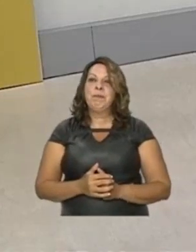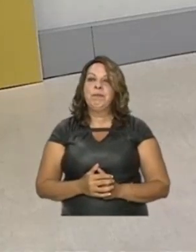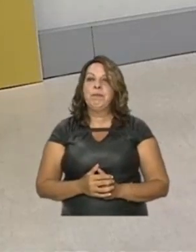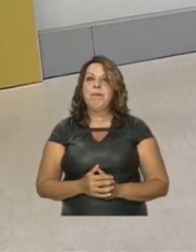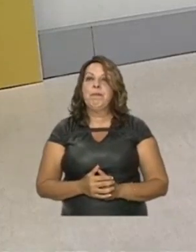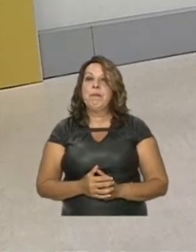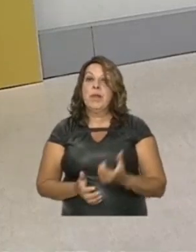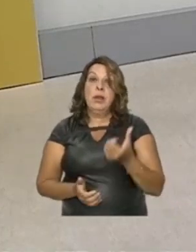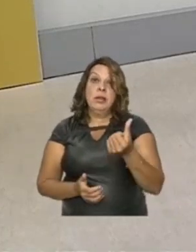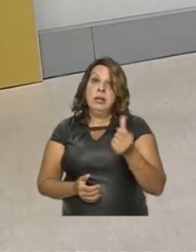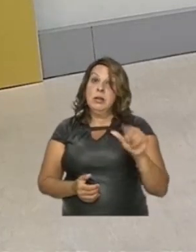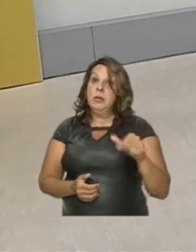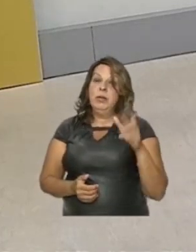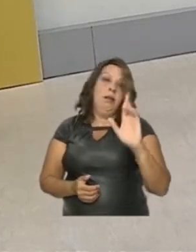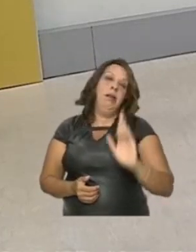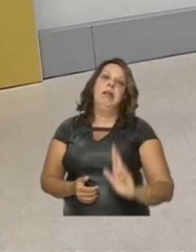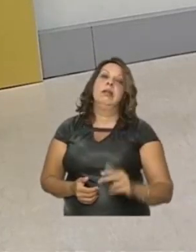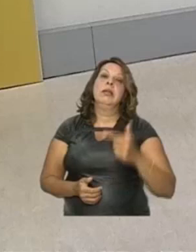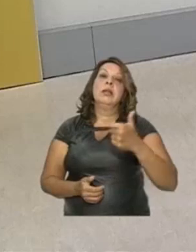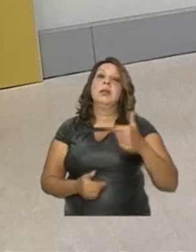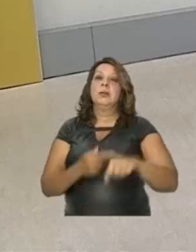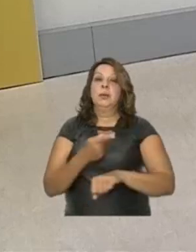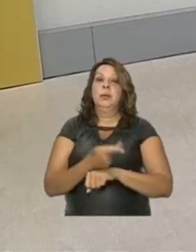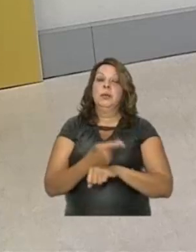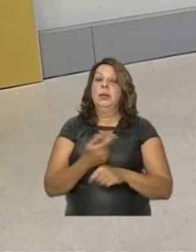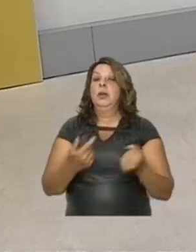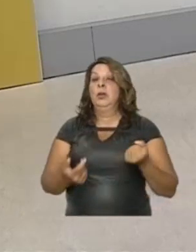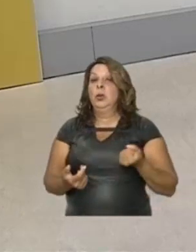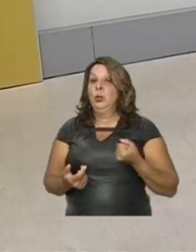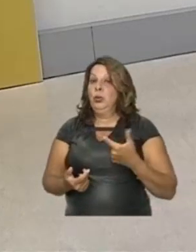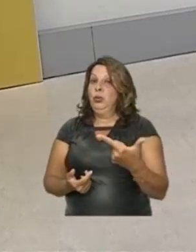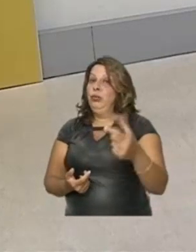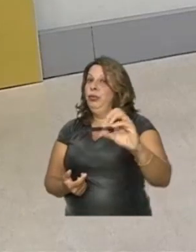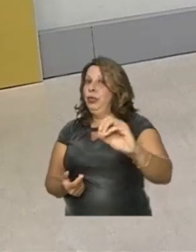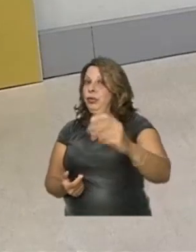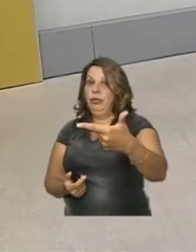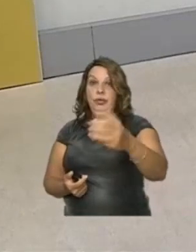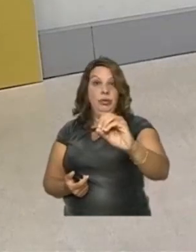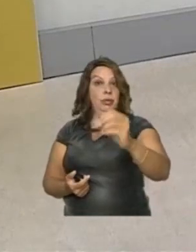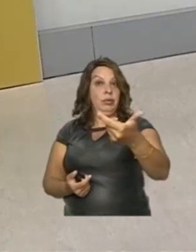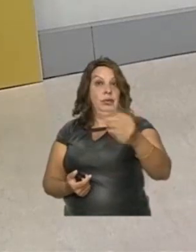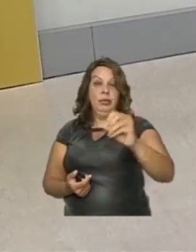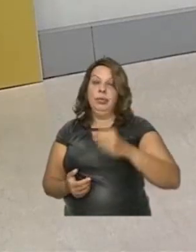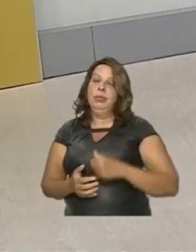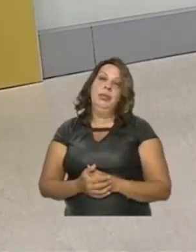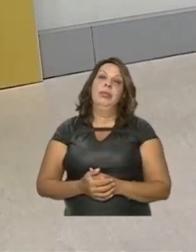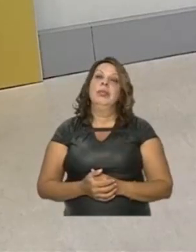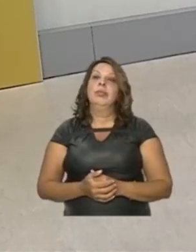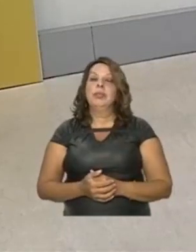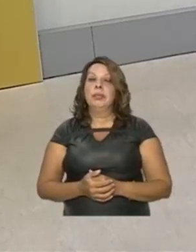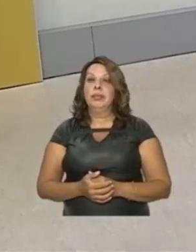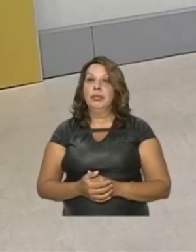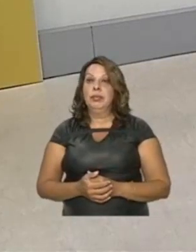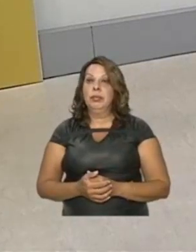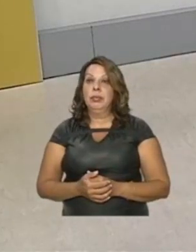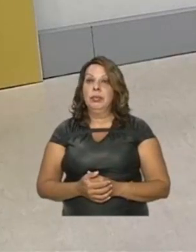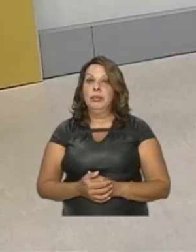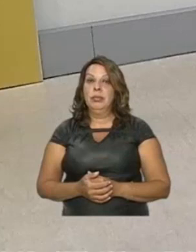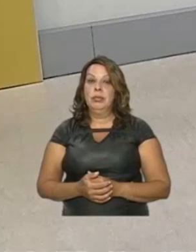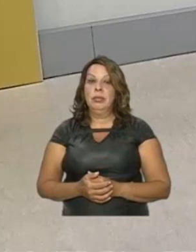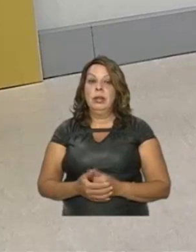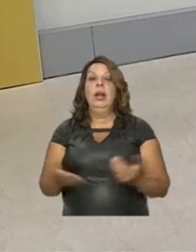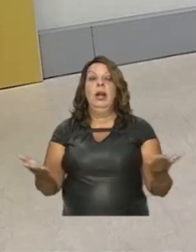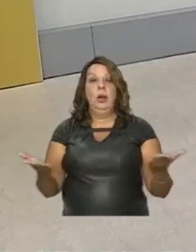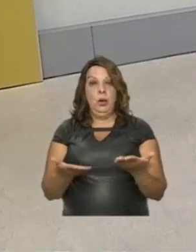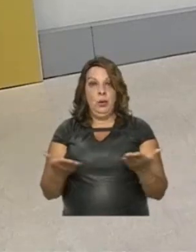Vale R$6.000, nosso segundo prêmio. Saiu a bolinha de número 20, 20. Põe lá no painel, Kátia, por favor, número 20 já saiu.